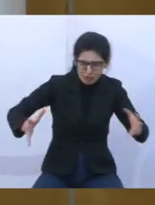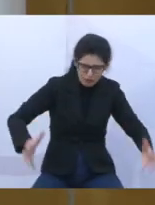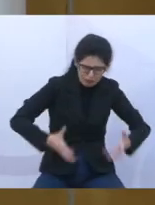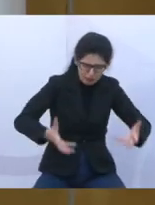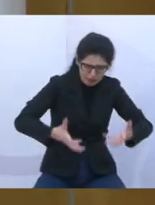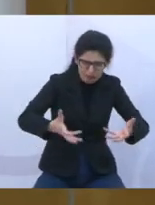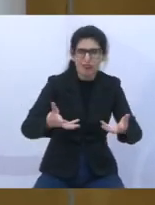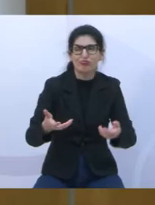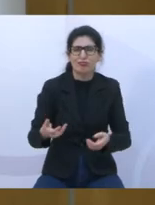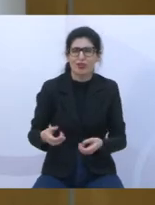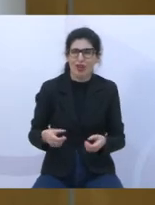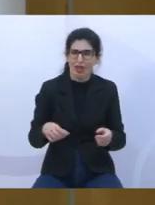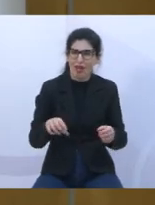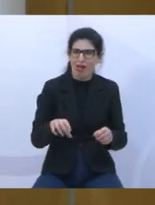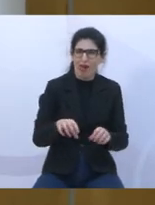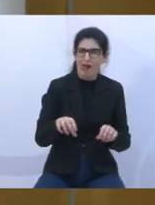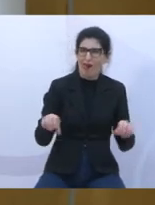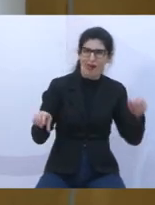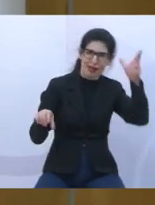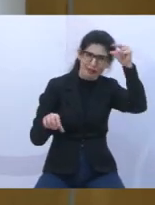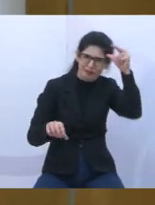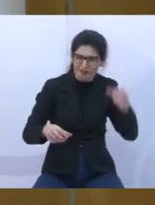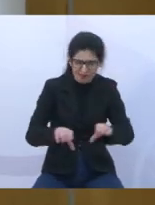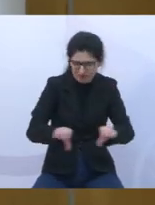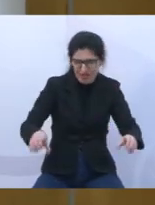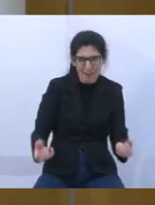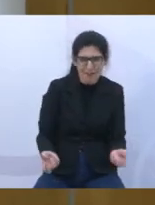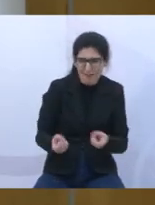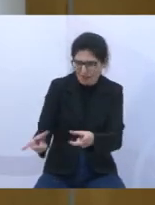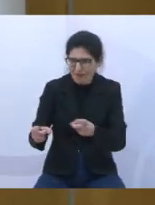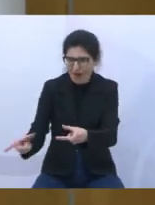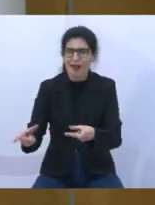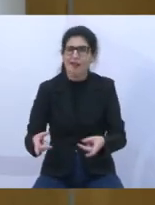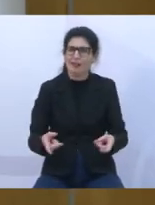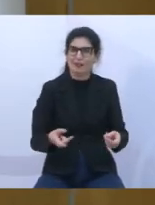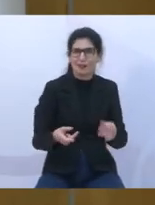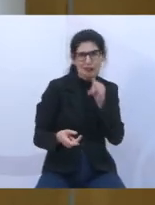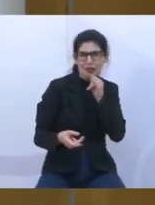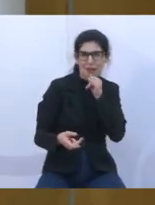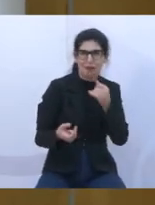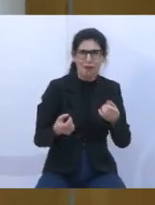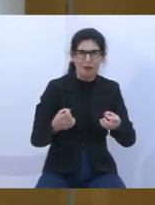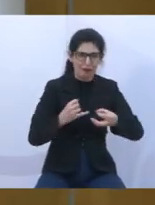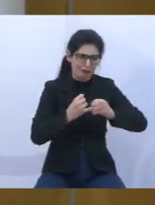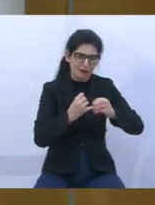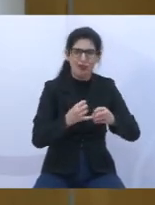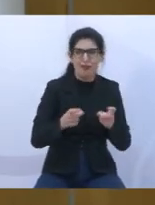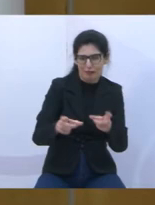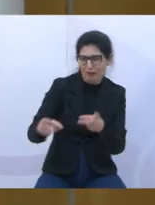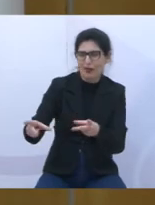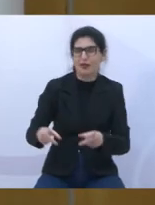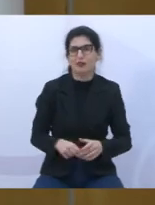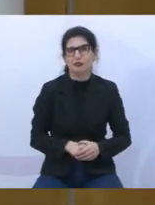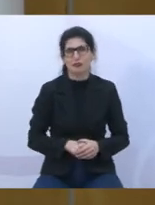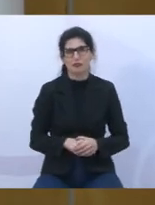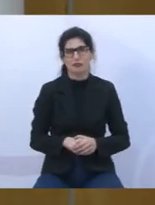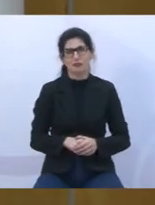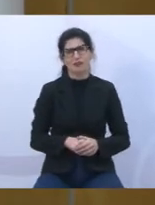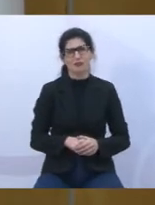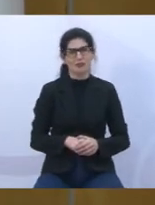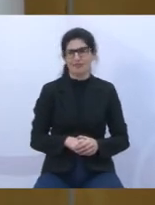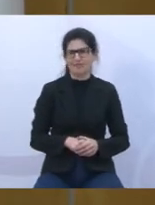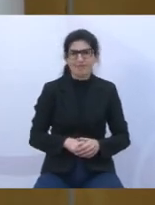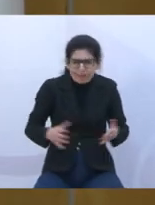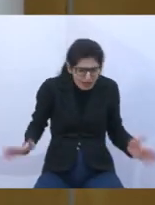o outro detalhe dentro do plano de meta tem que desenvolver o que o plano diretor do município